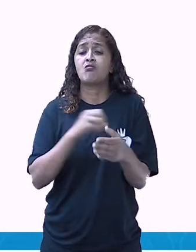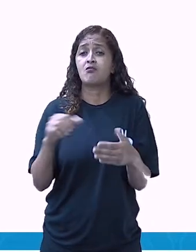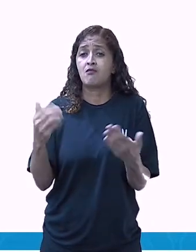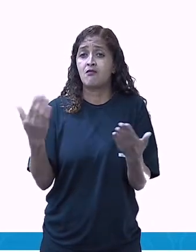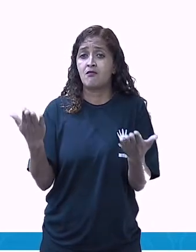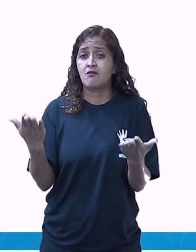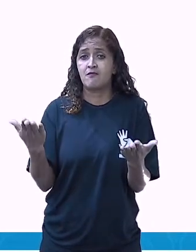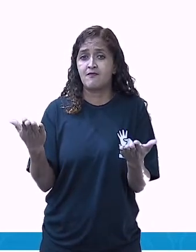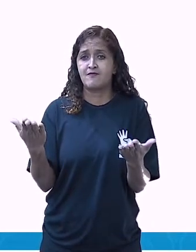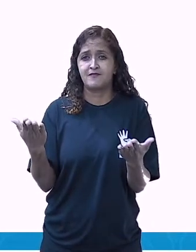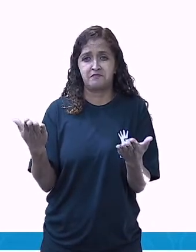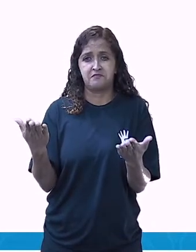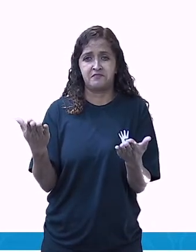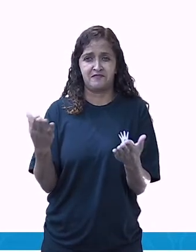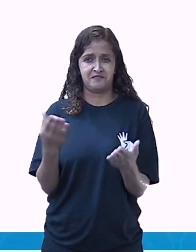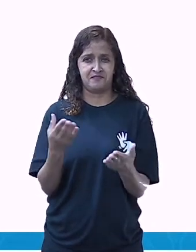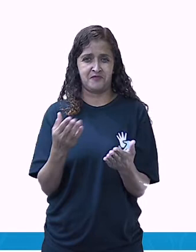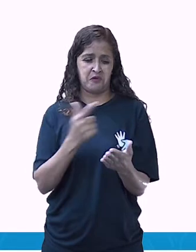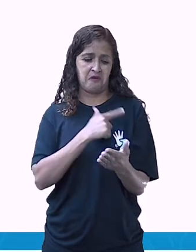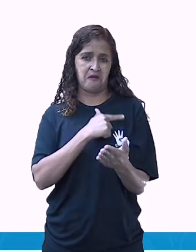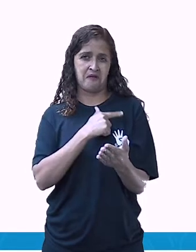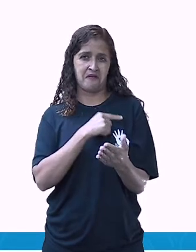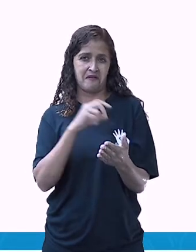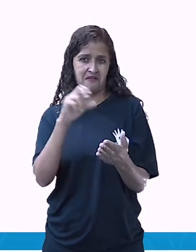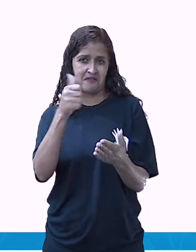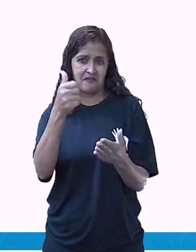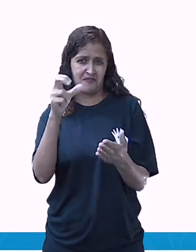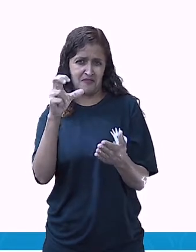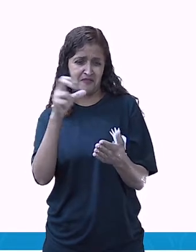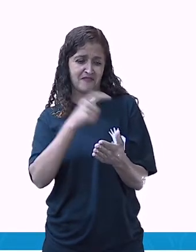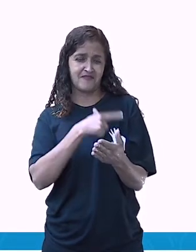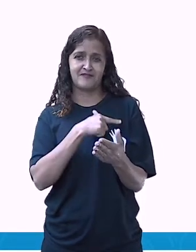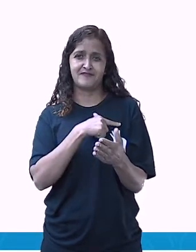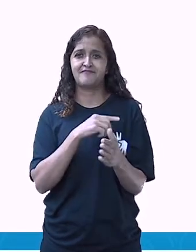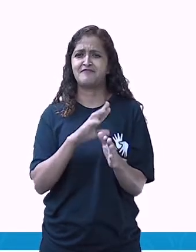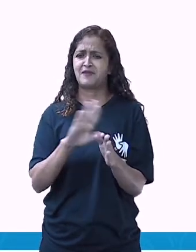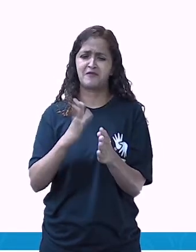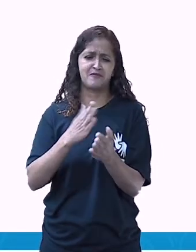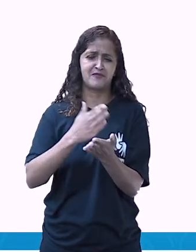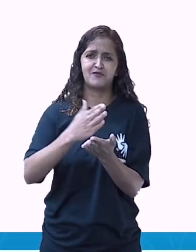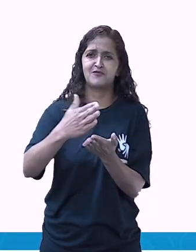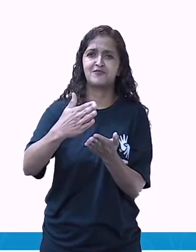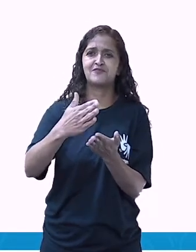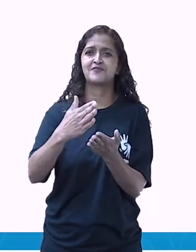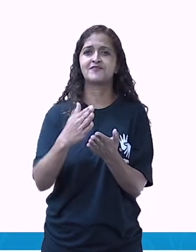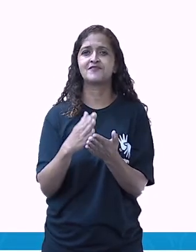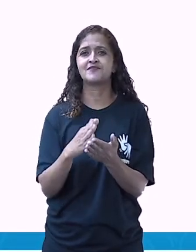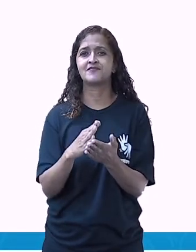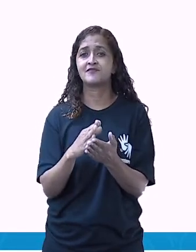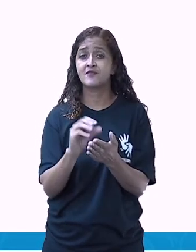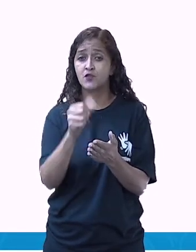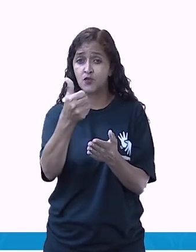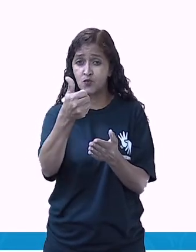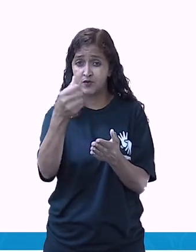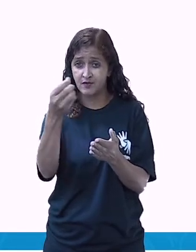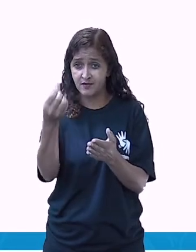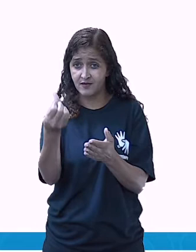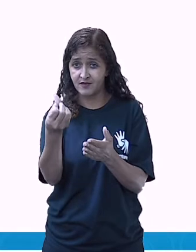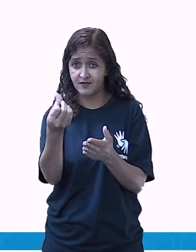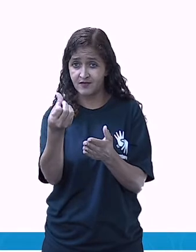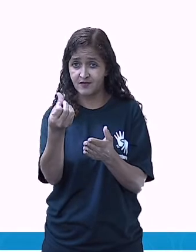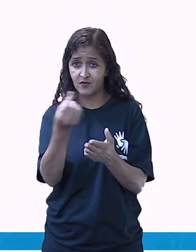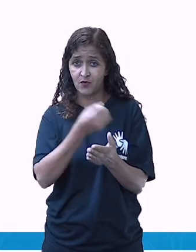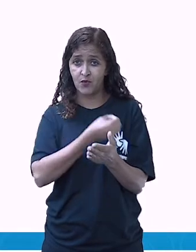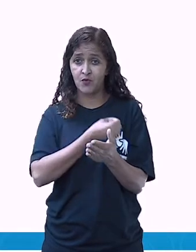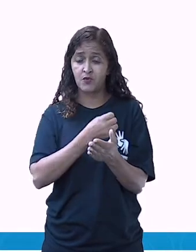Esse 15 ficou feio, viu? Mas vamos seguindo. Depois do 15, tem 16? Que é o